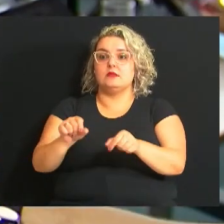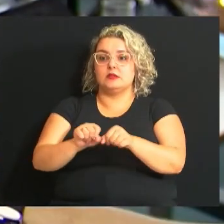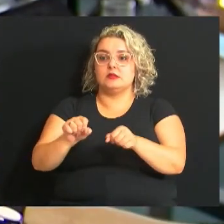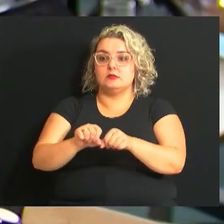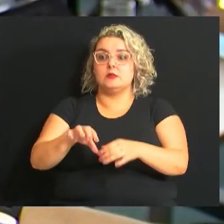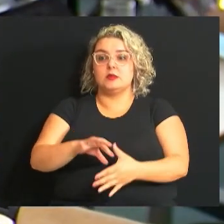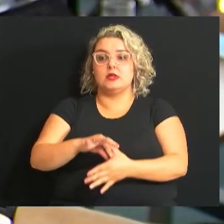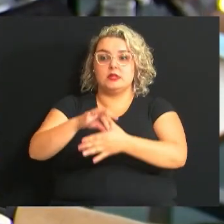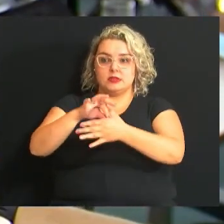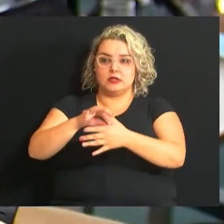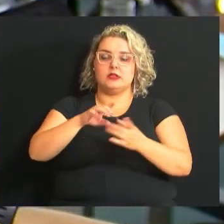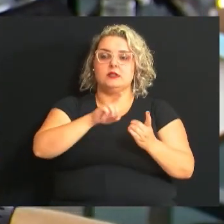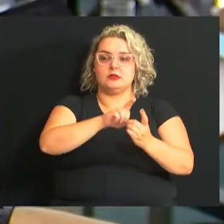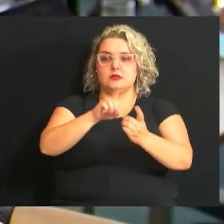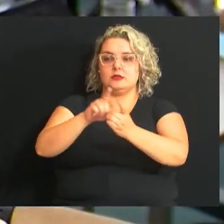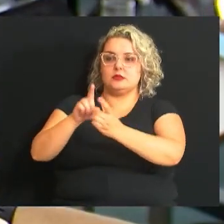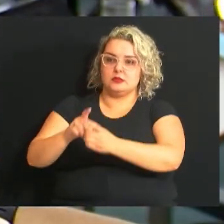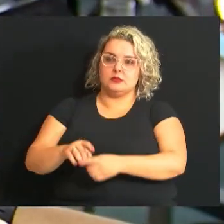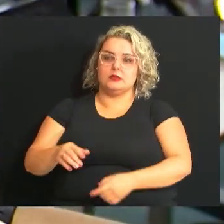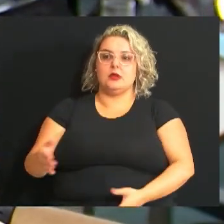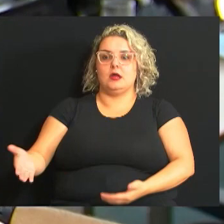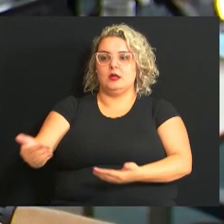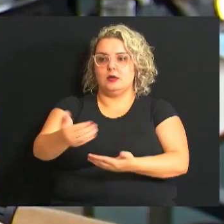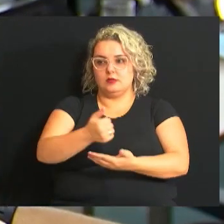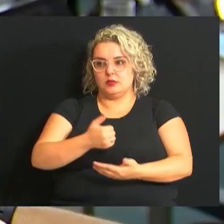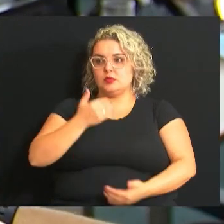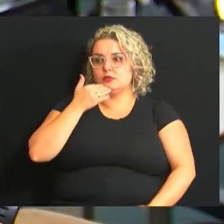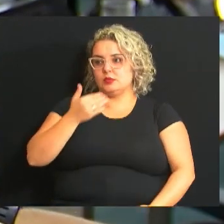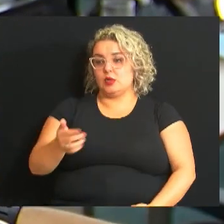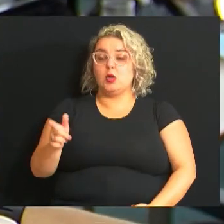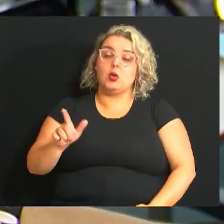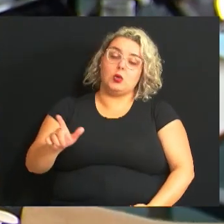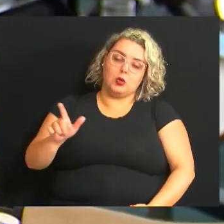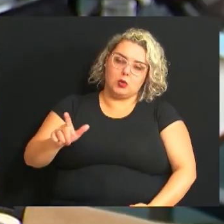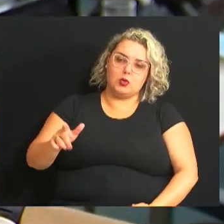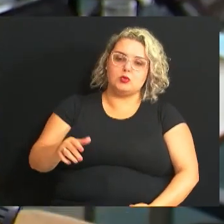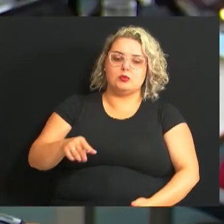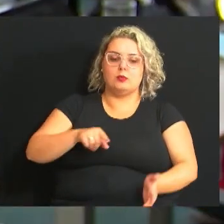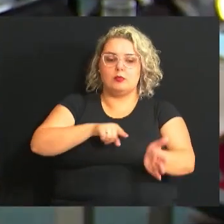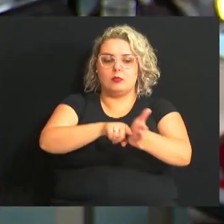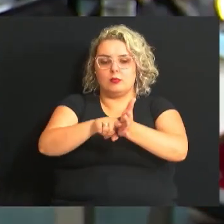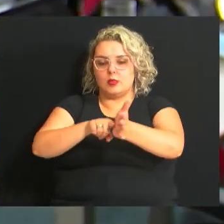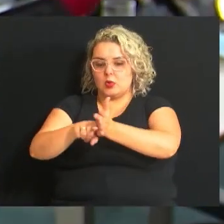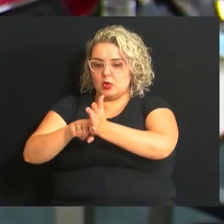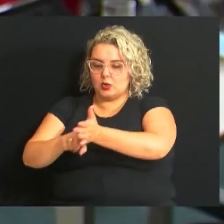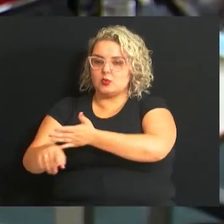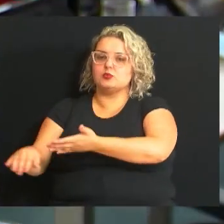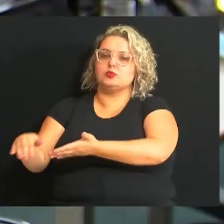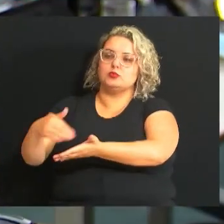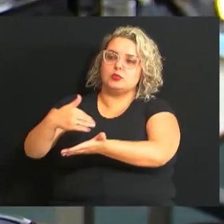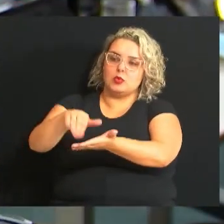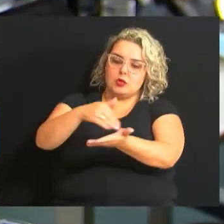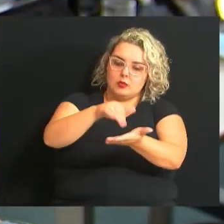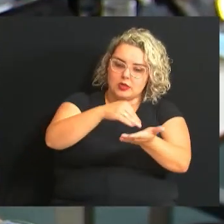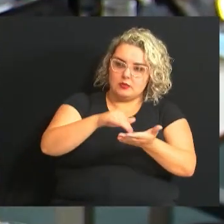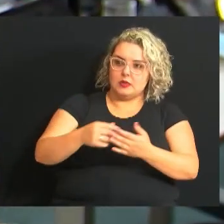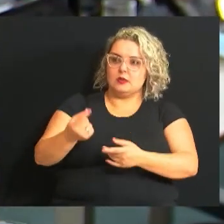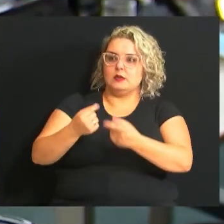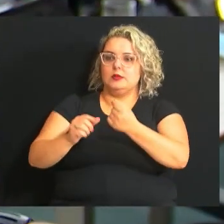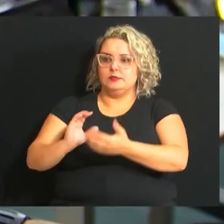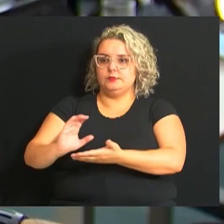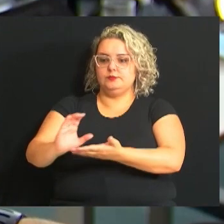população, recolhemos essas demandas, claro, consultamos as secretarias para ver a viabilidade da aplicação desses recursos, e isso foi